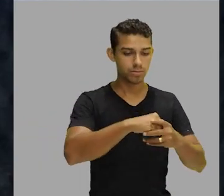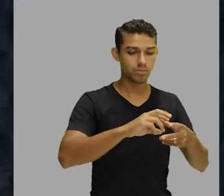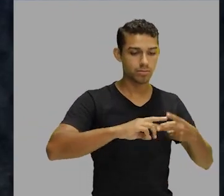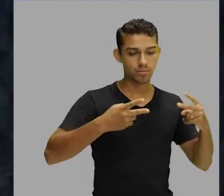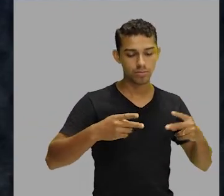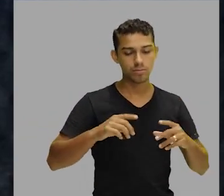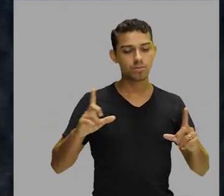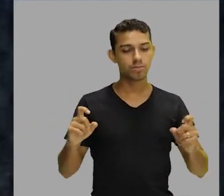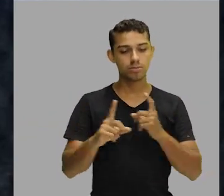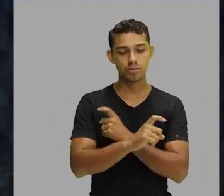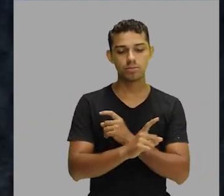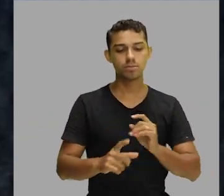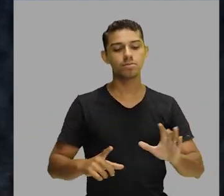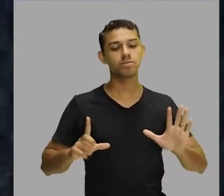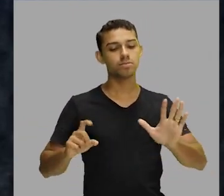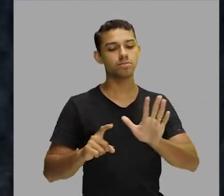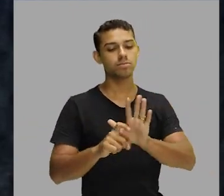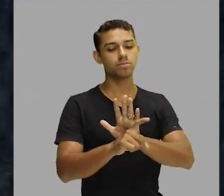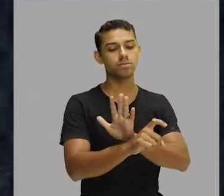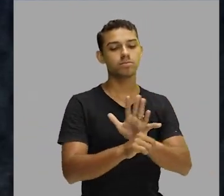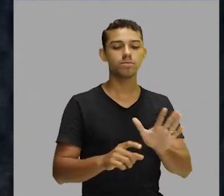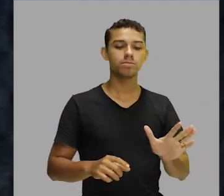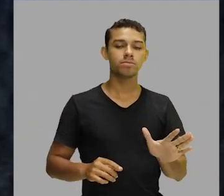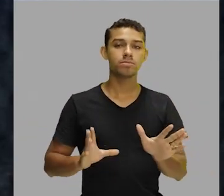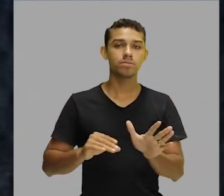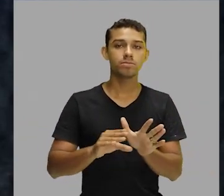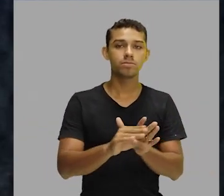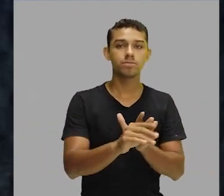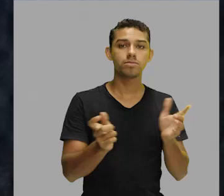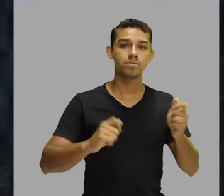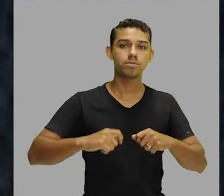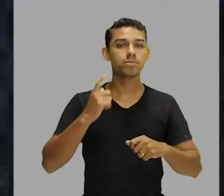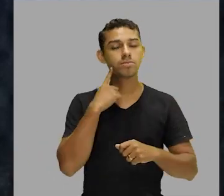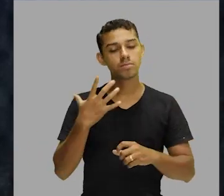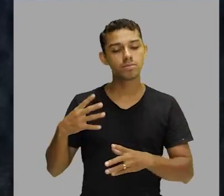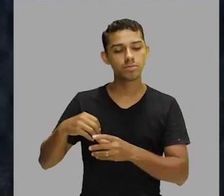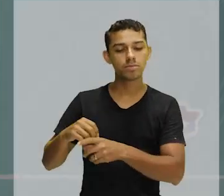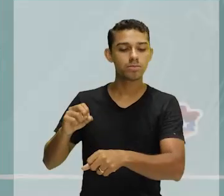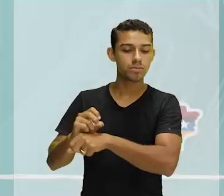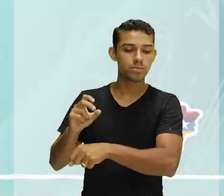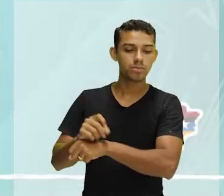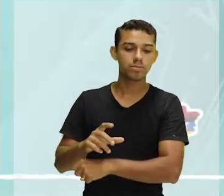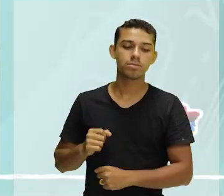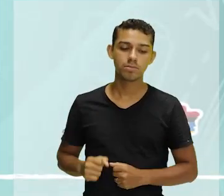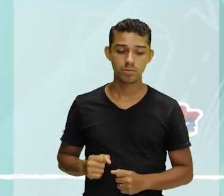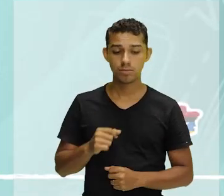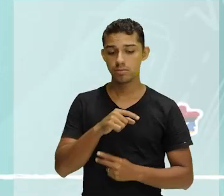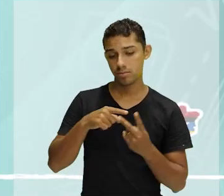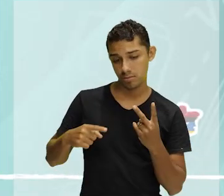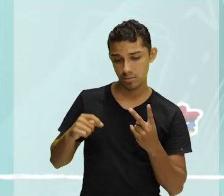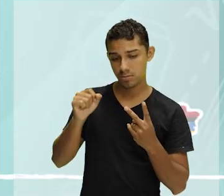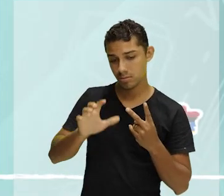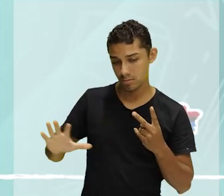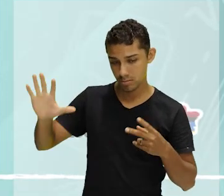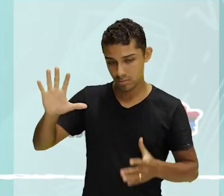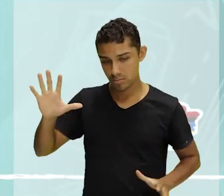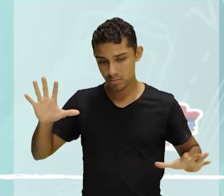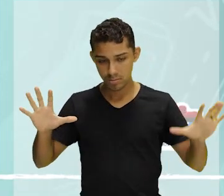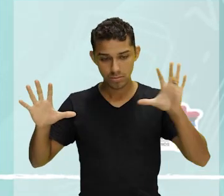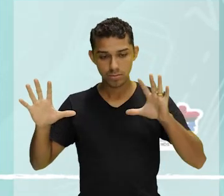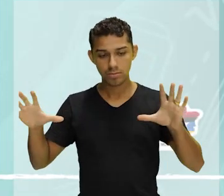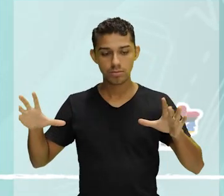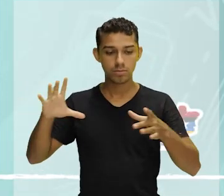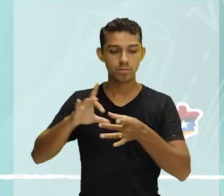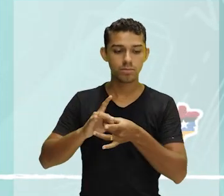ele pode promover a produção de vírus no interior da célula. Então, esses dois ciclos, tanto o